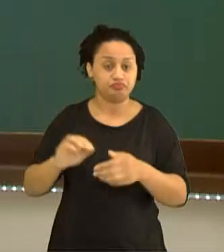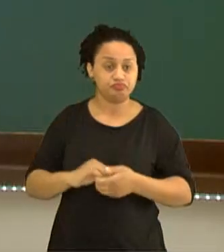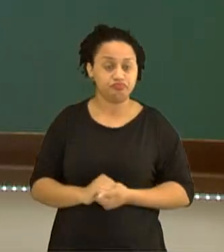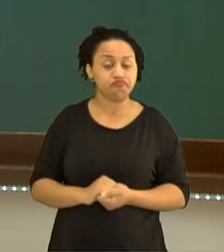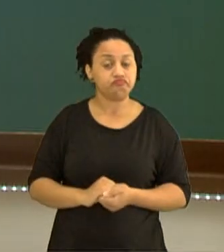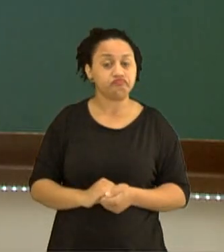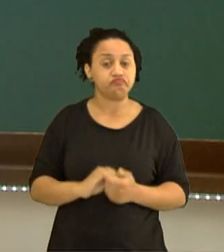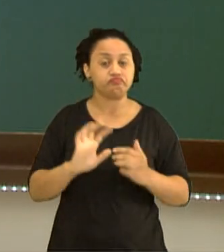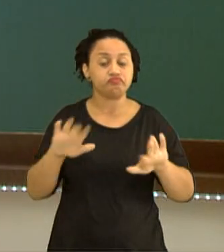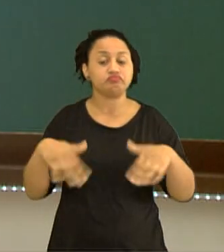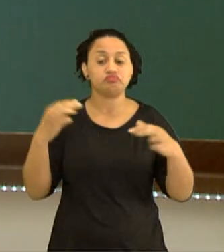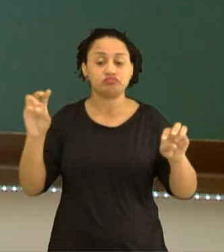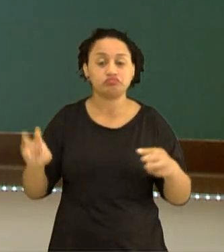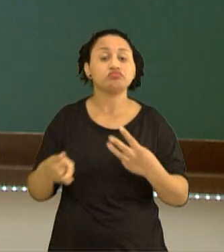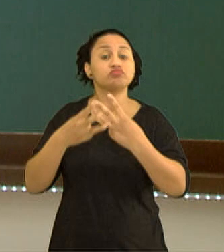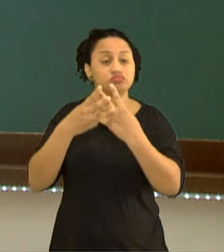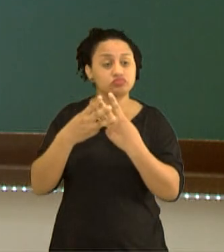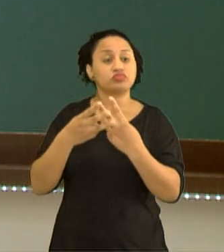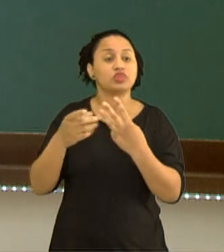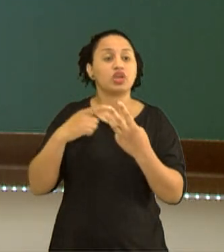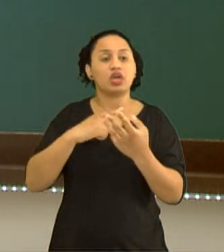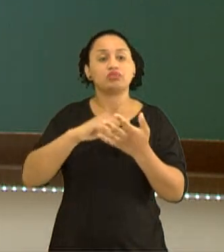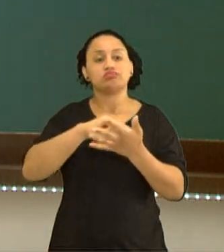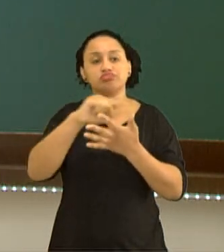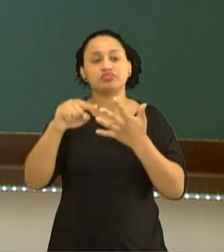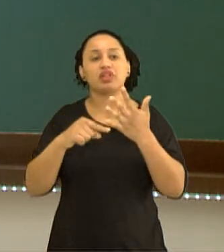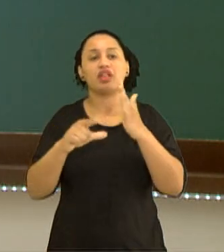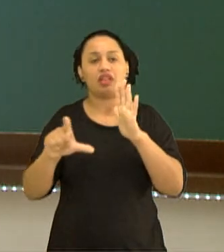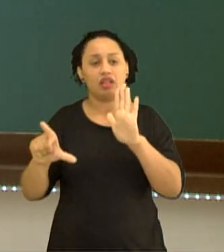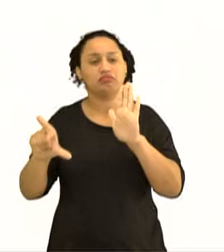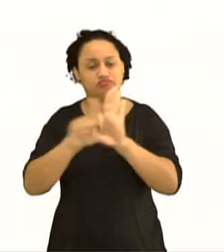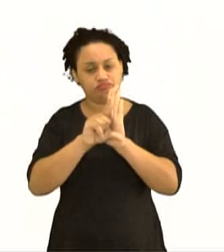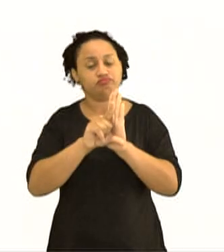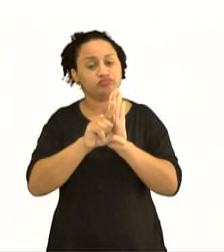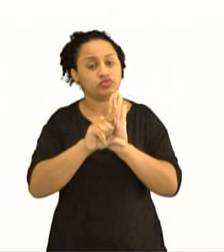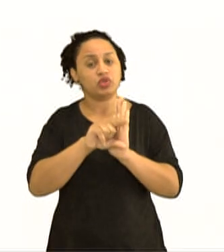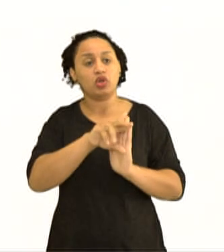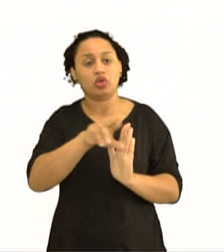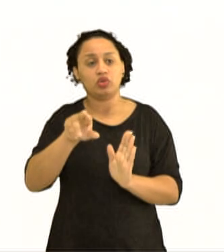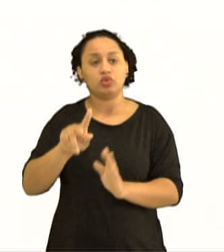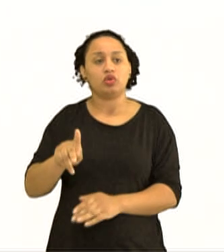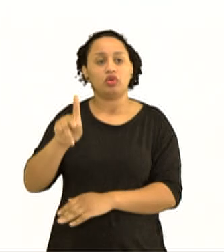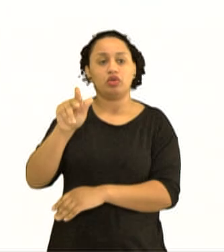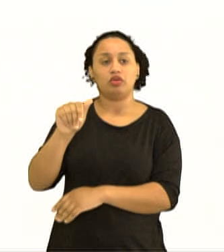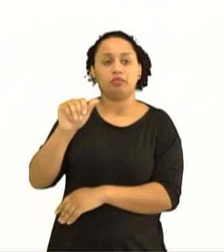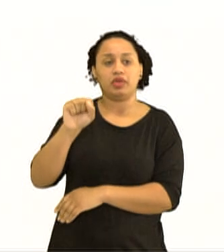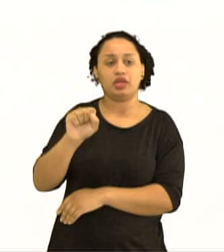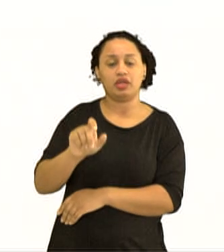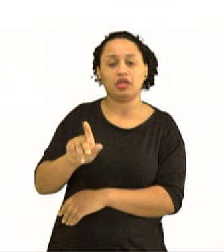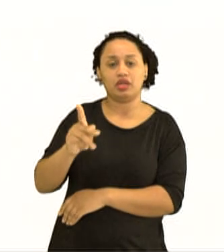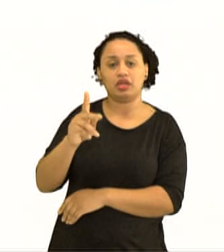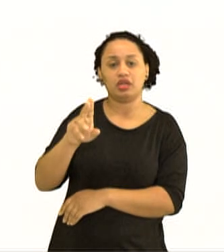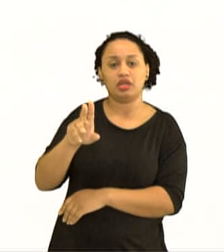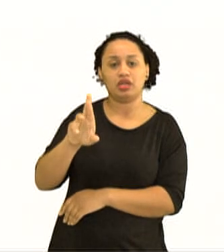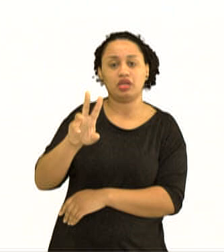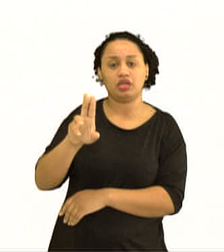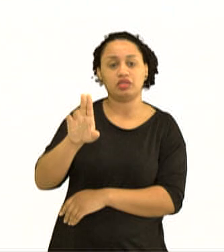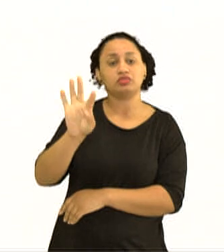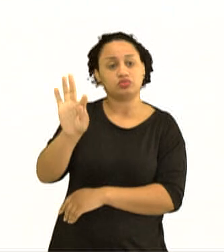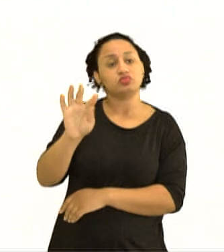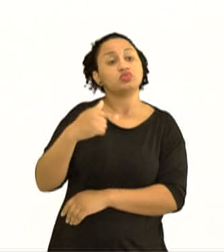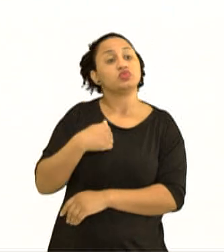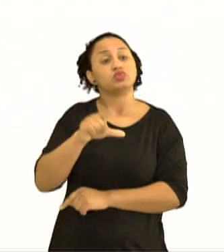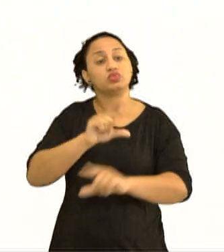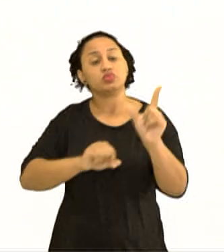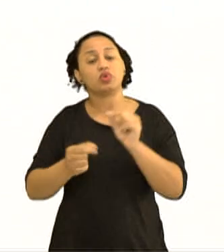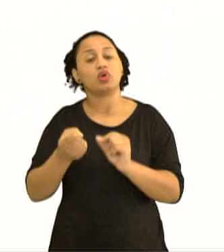no judaísmo, o conjunto de leis, um grupo de leis chamado Kashrut, determina quais são os